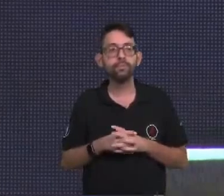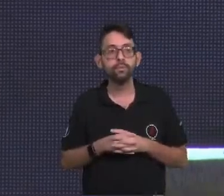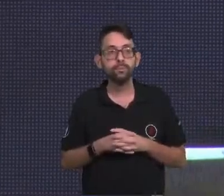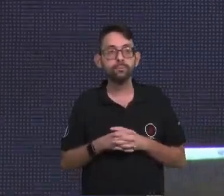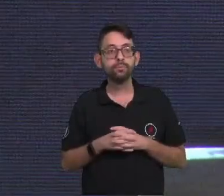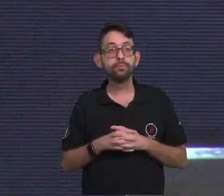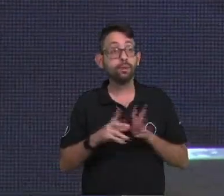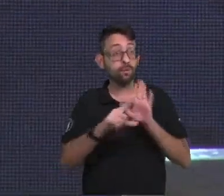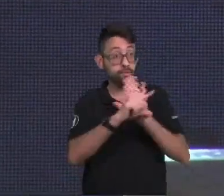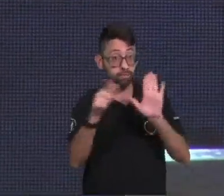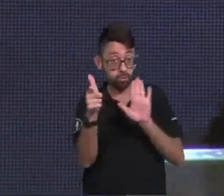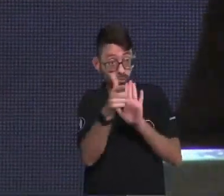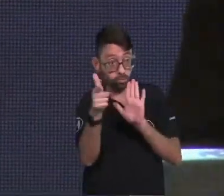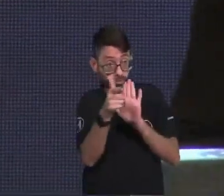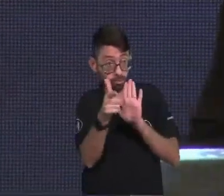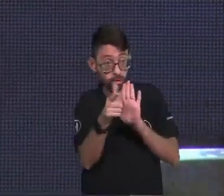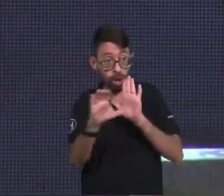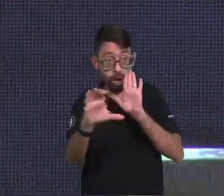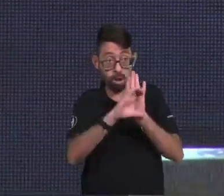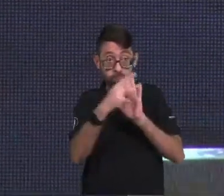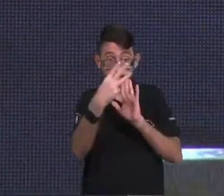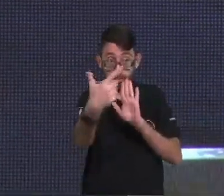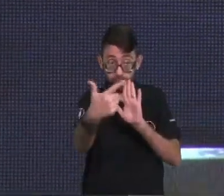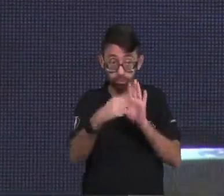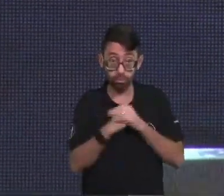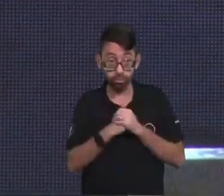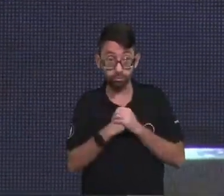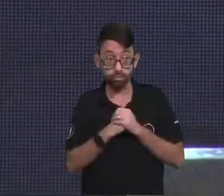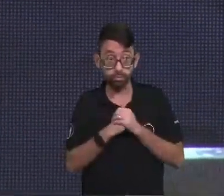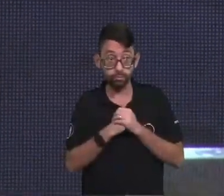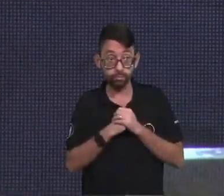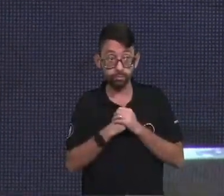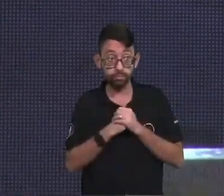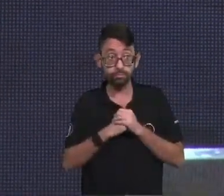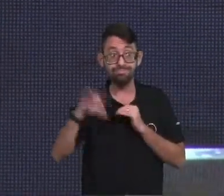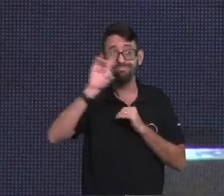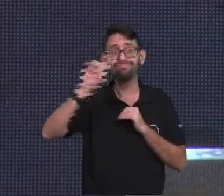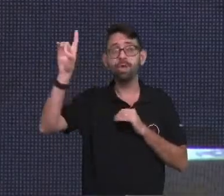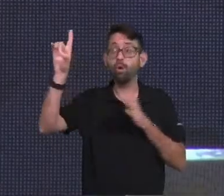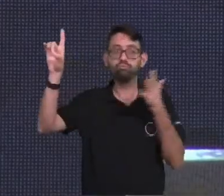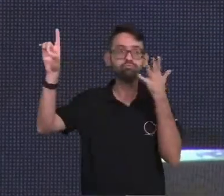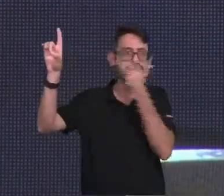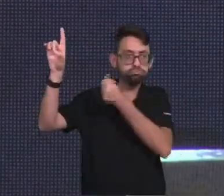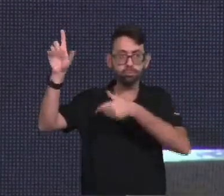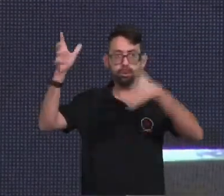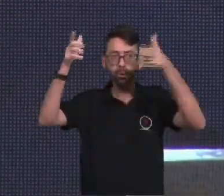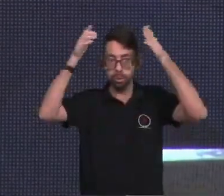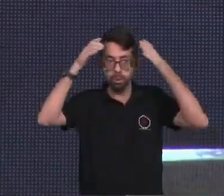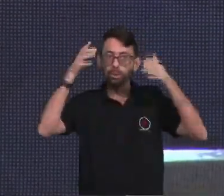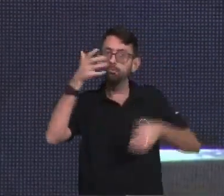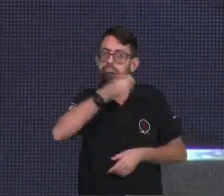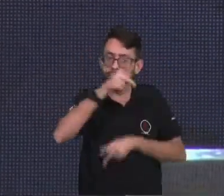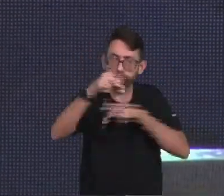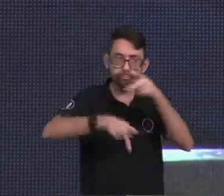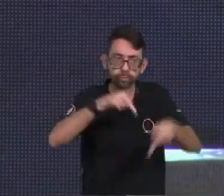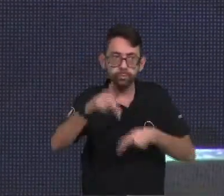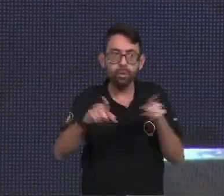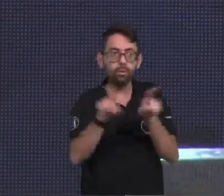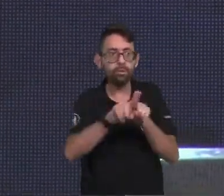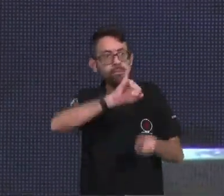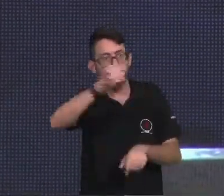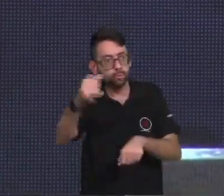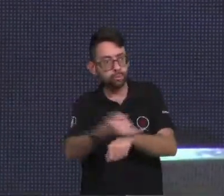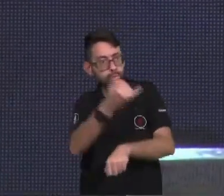Verso 22 do capítulo 32. Assim, livrou o Senhor a Ezequias e aos moradores de Jerusalém da mão